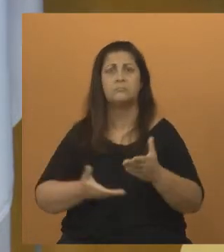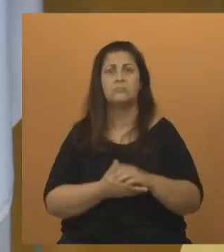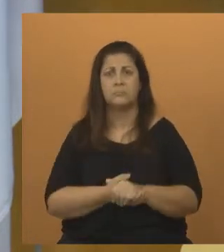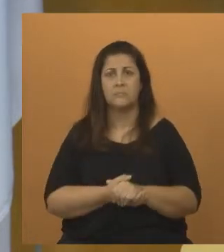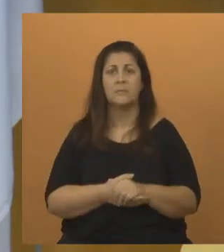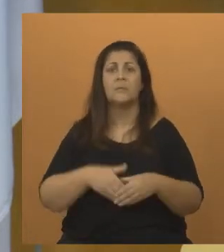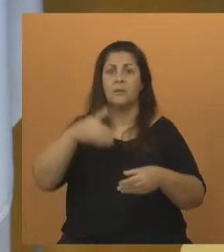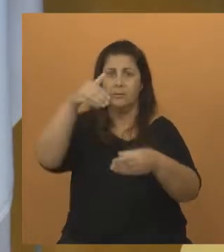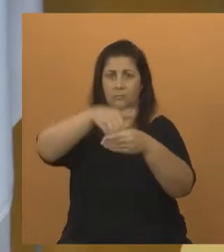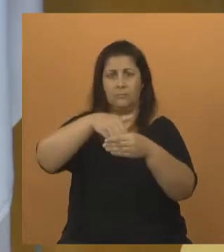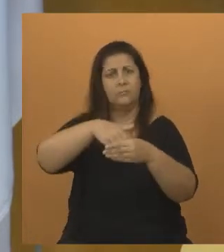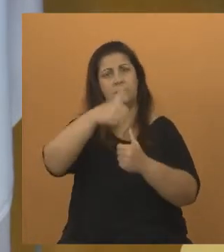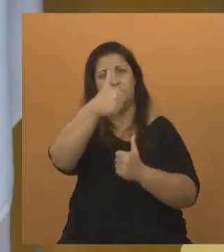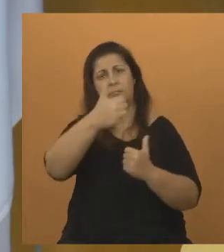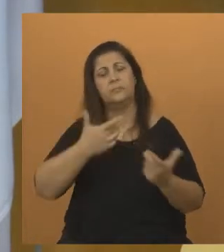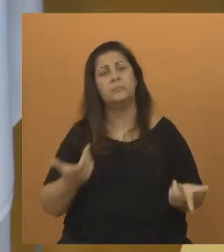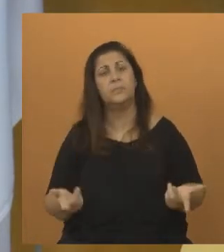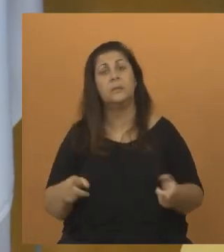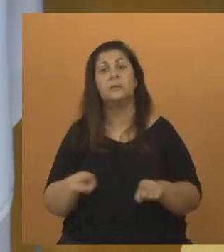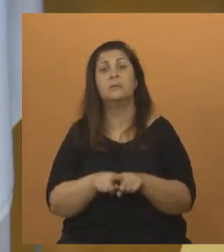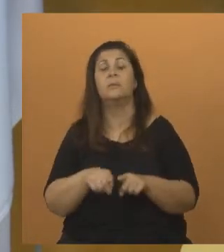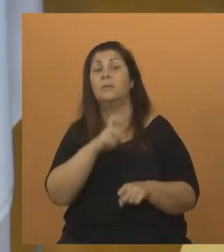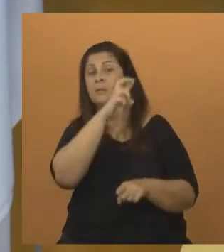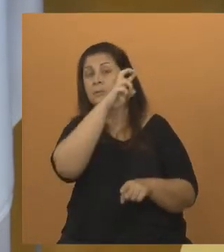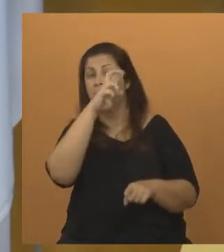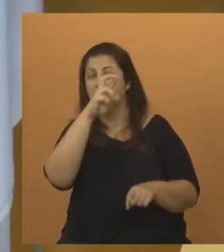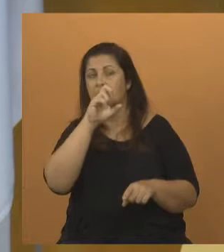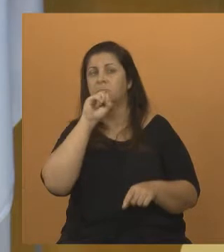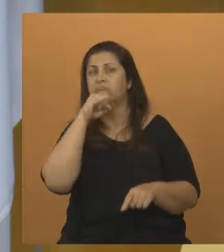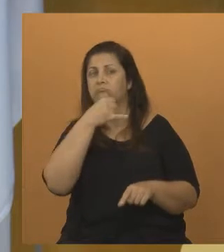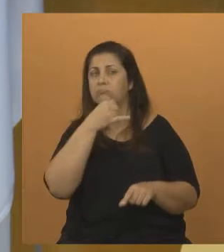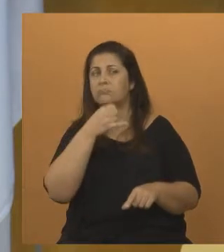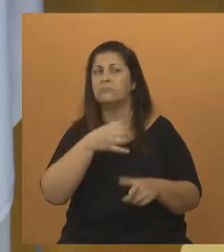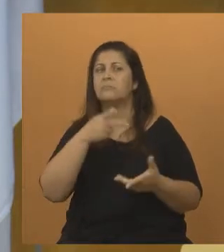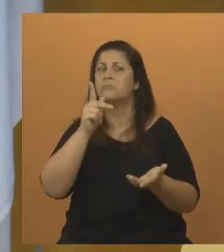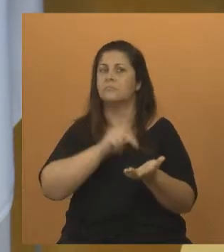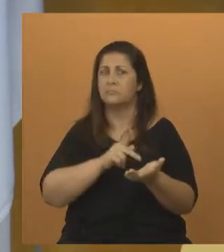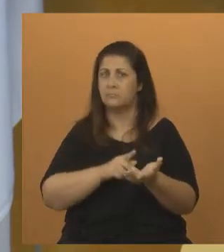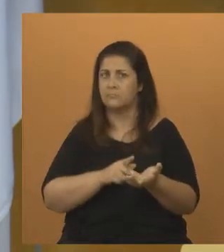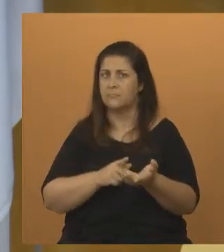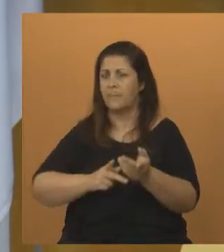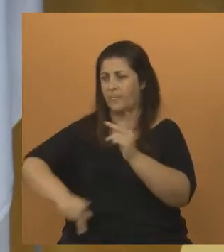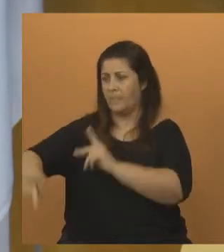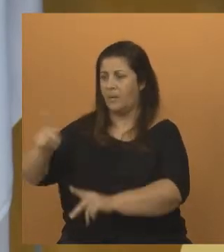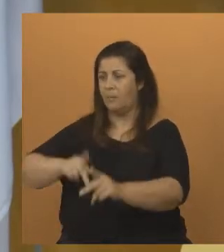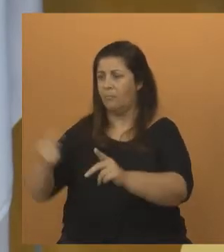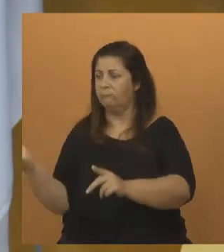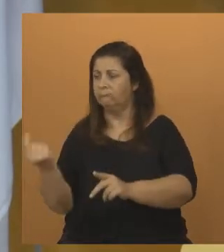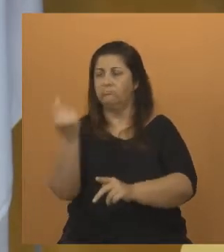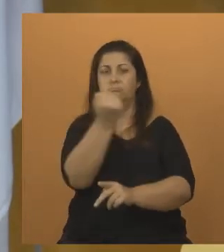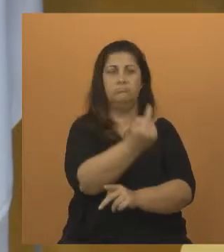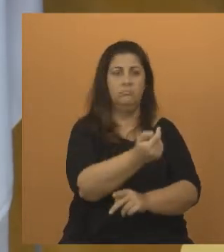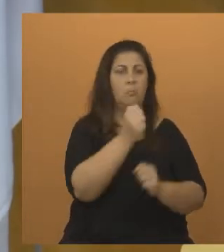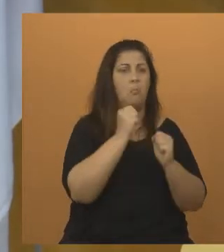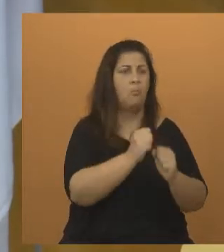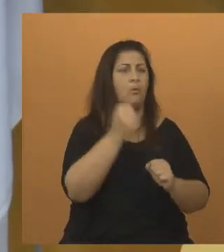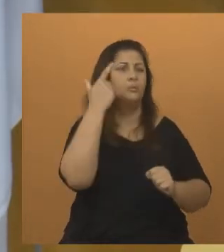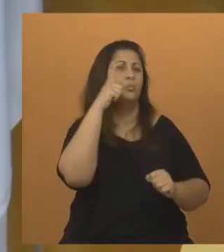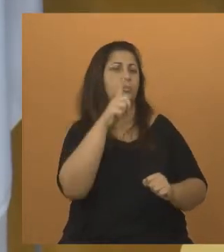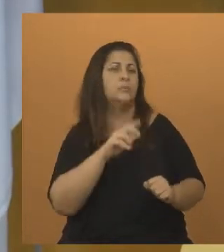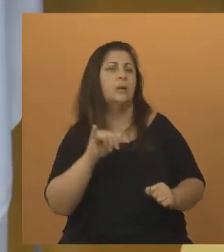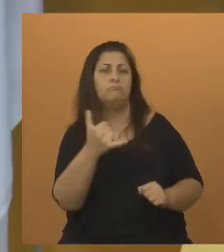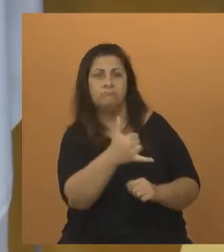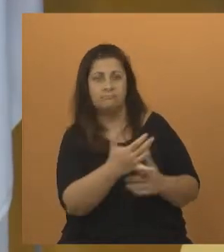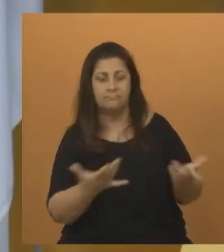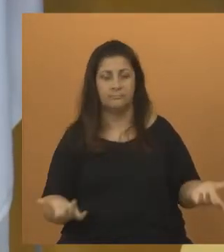votando esse projeto e também estar fiscalizando para ver se realmente os munícipes de Jacareí vai estar usando, ver se a prefeitura vai